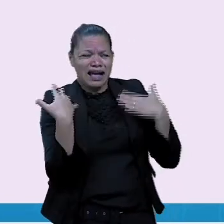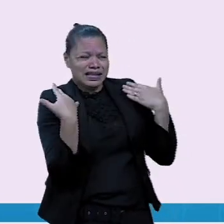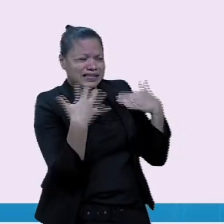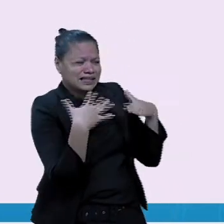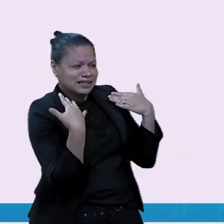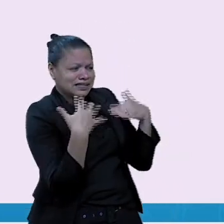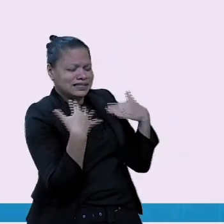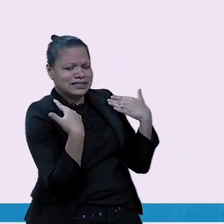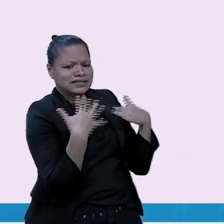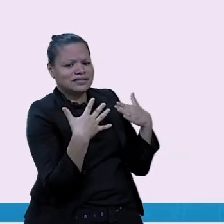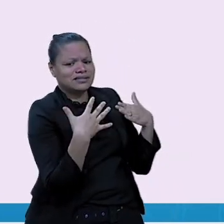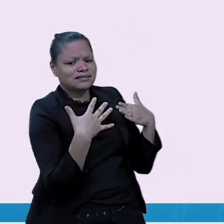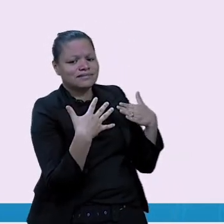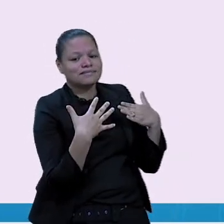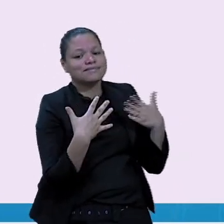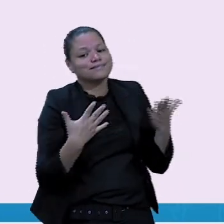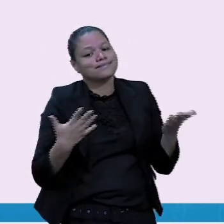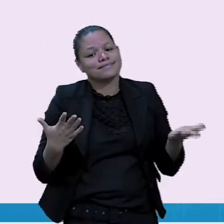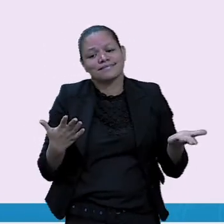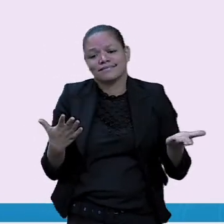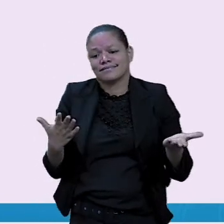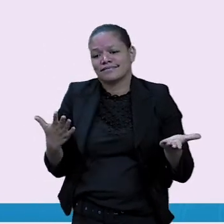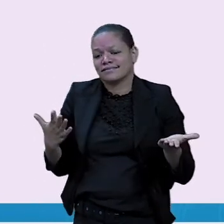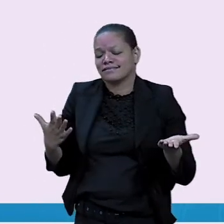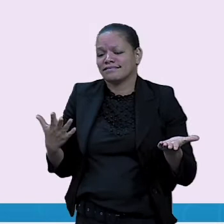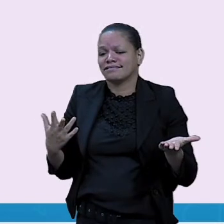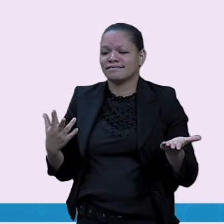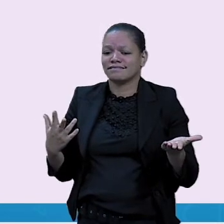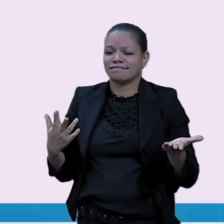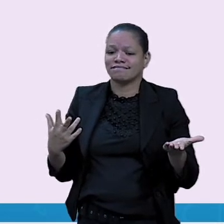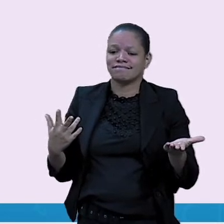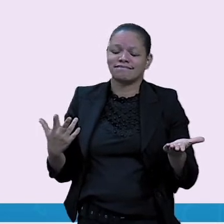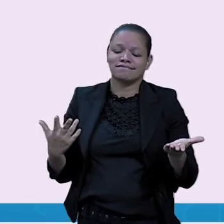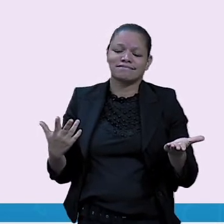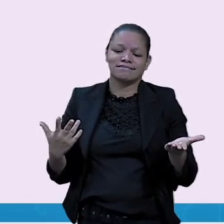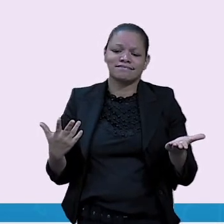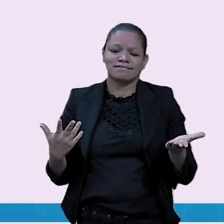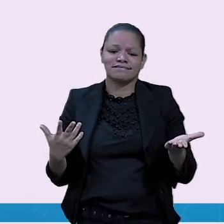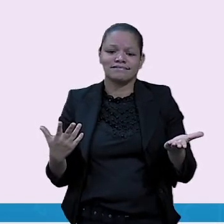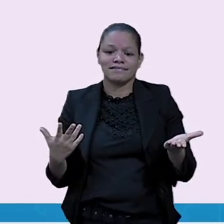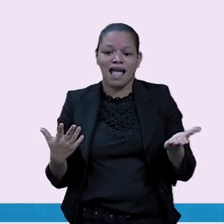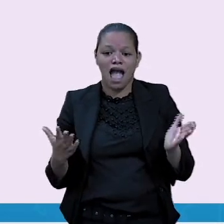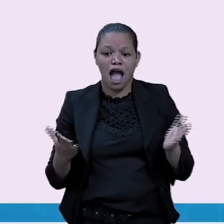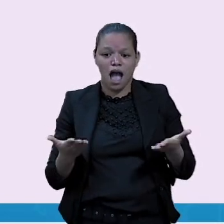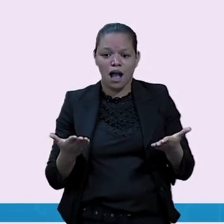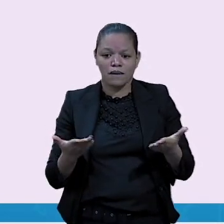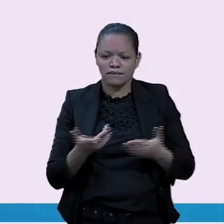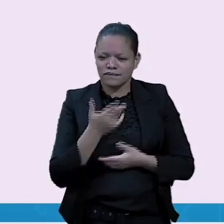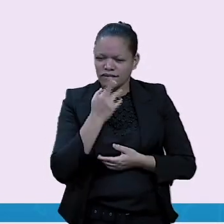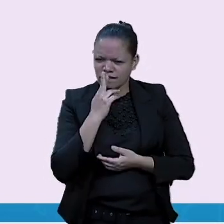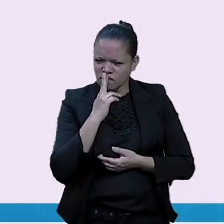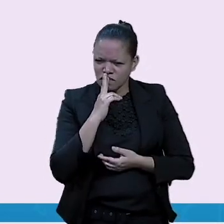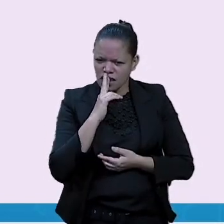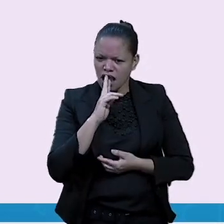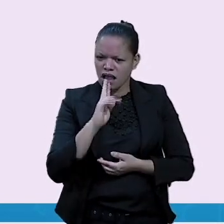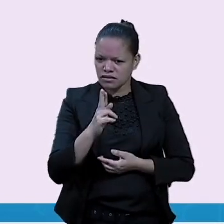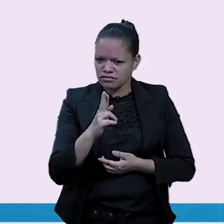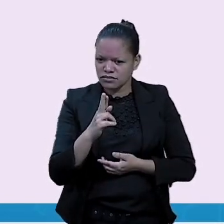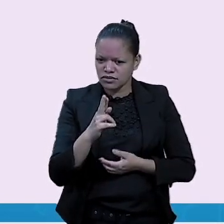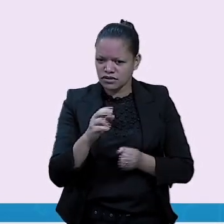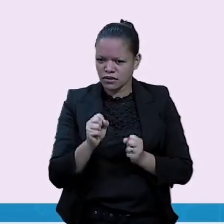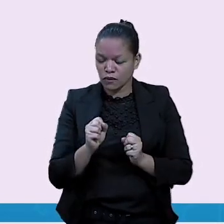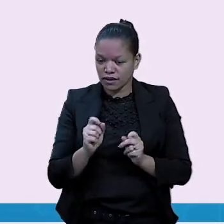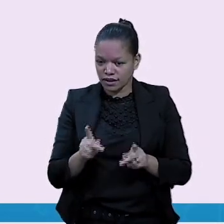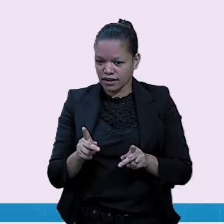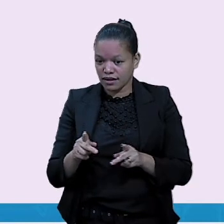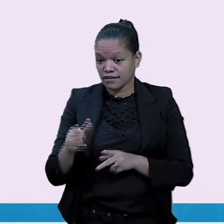foi isso mesmo que o Chico Bento pediu para o Zé Lelé? Será? Então vamos agora responder, ó. Vamos